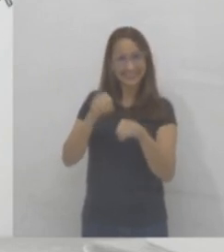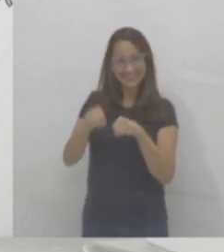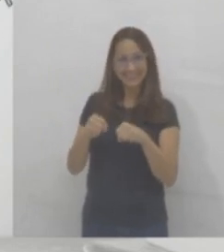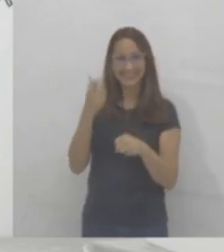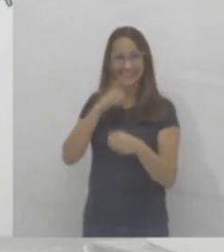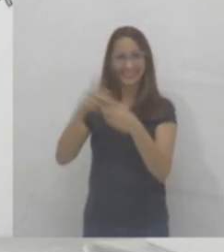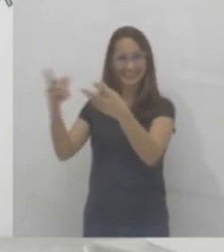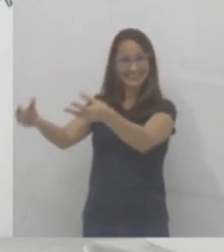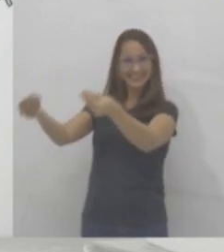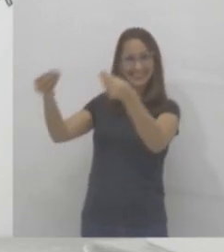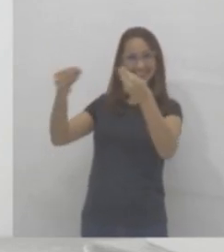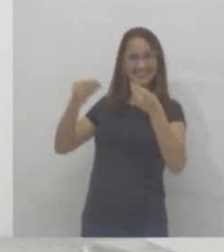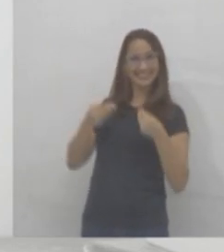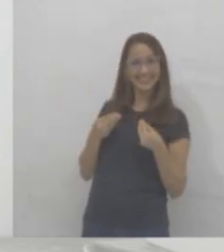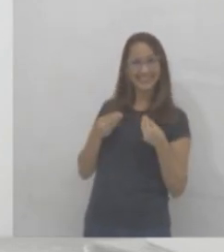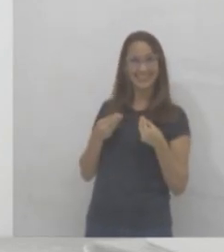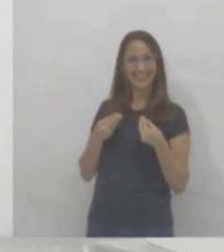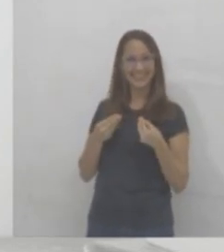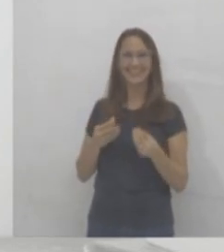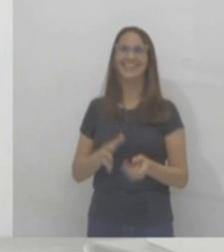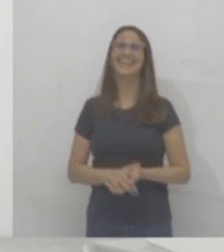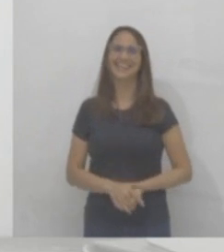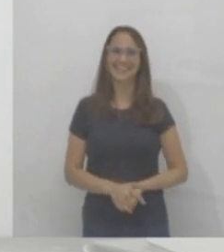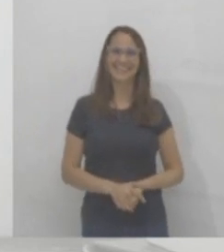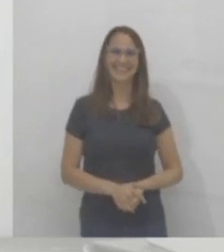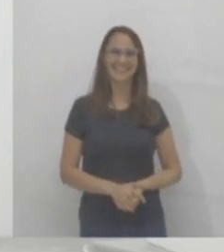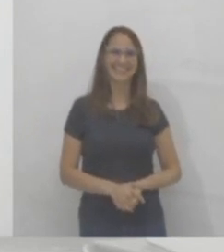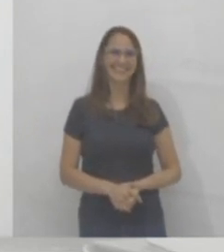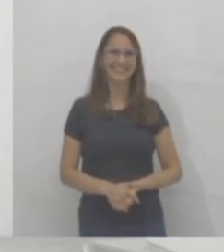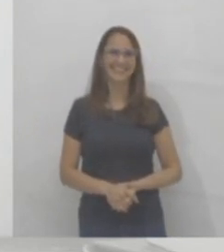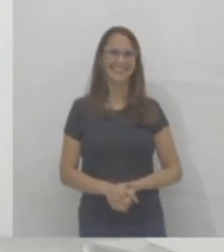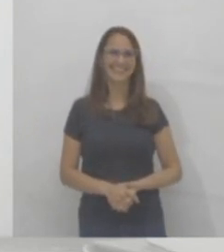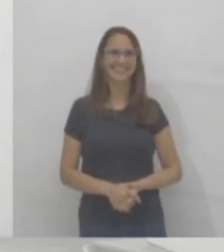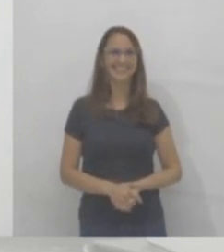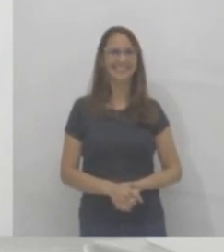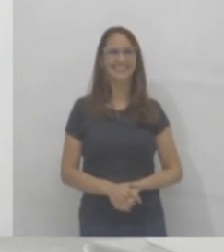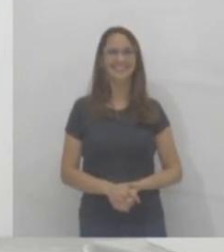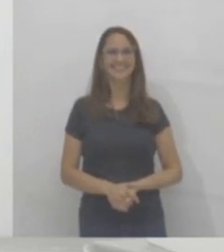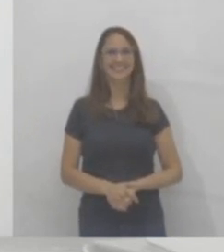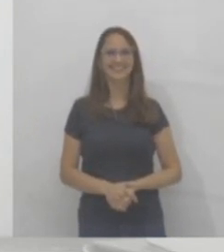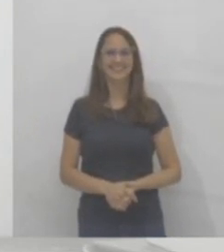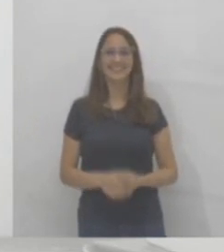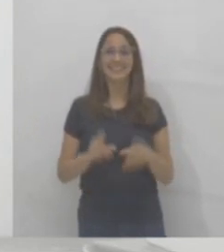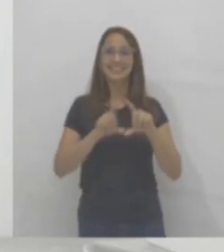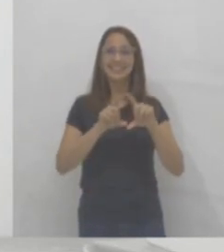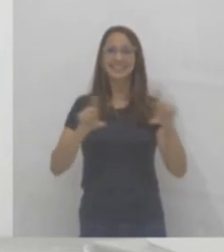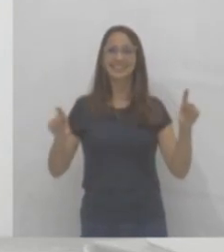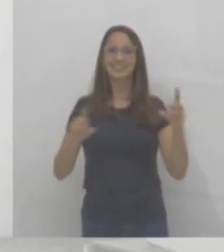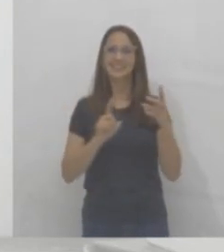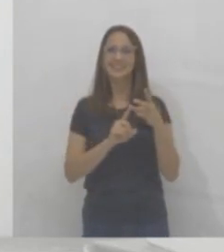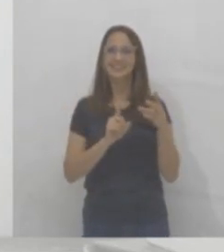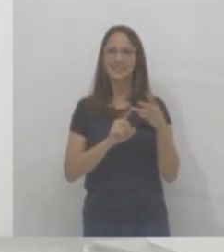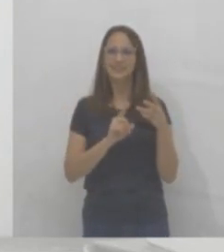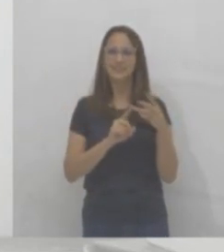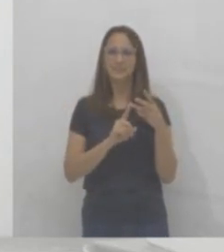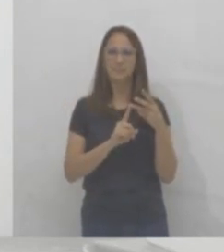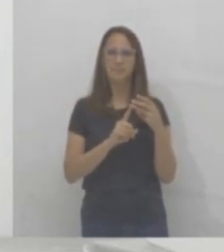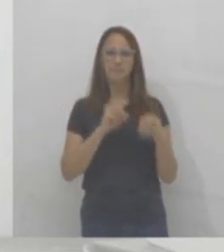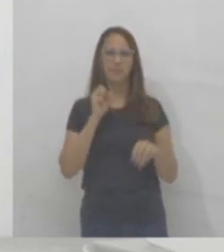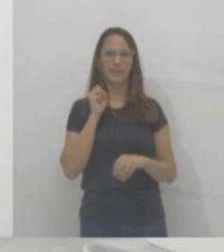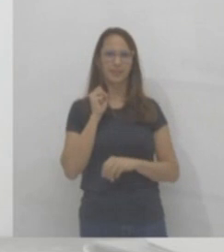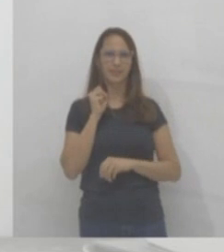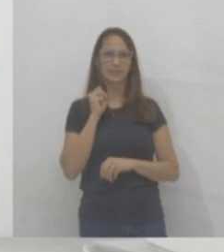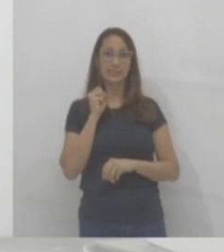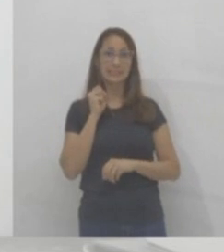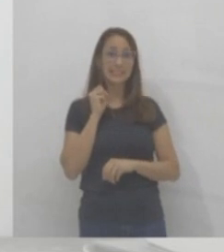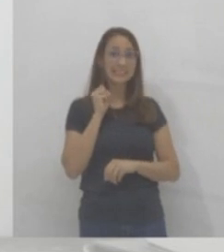alternativa A, que sobrou, tá? Vamos ver o que ela quer dizer. If I can't do my homework today. Se eu não puder fazer o meu dever